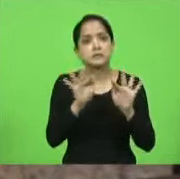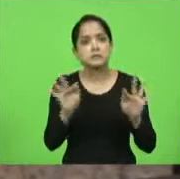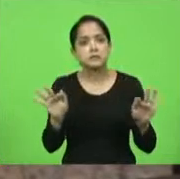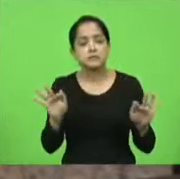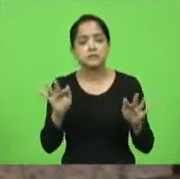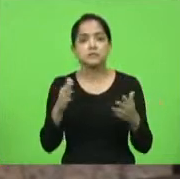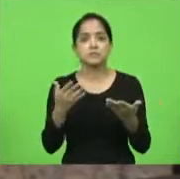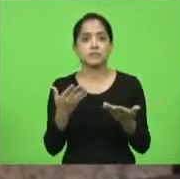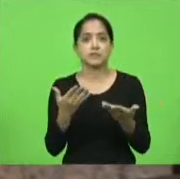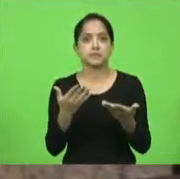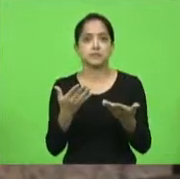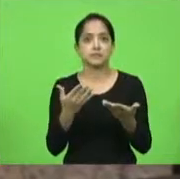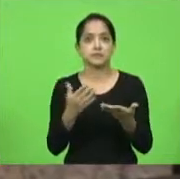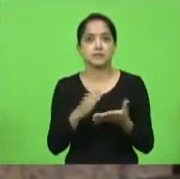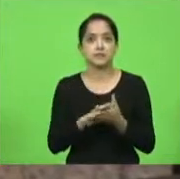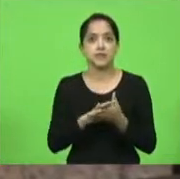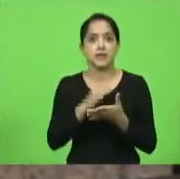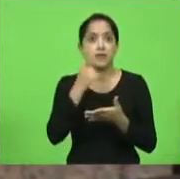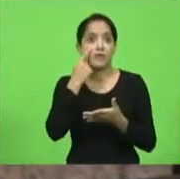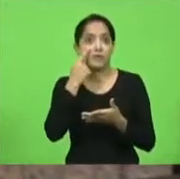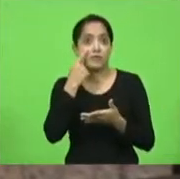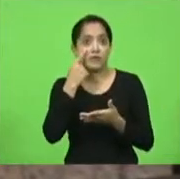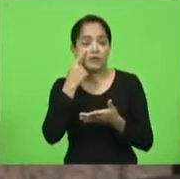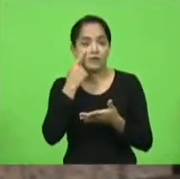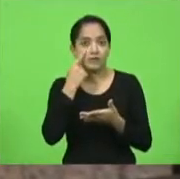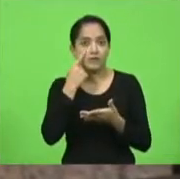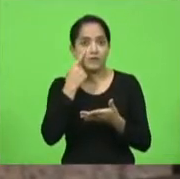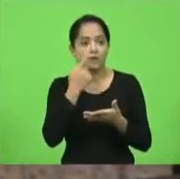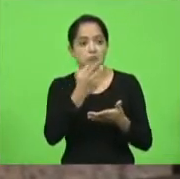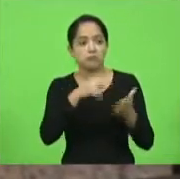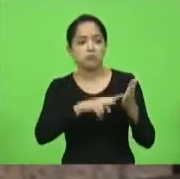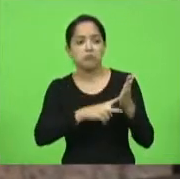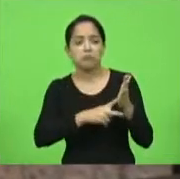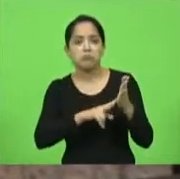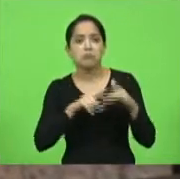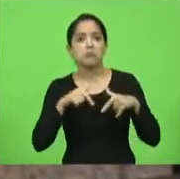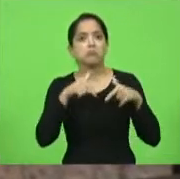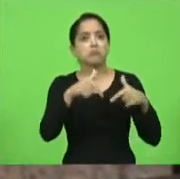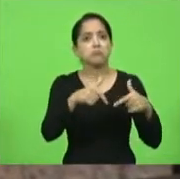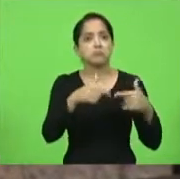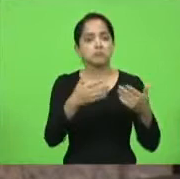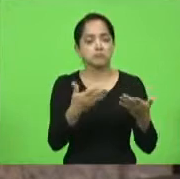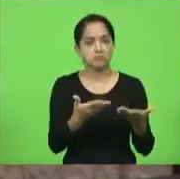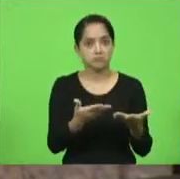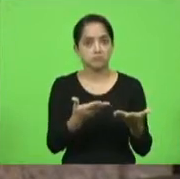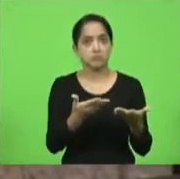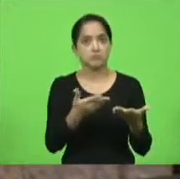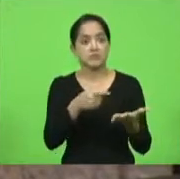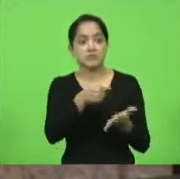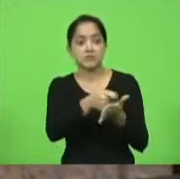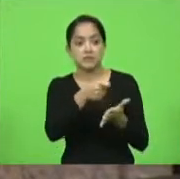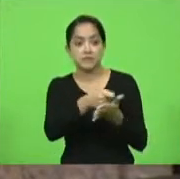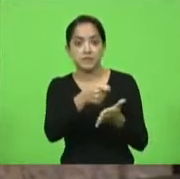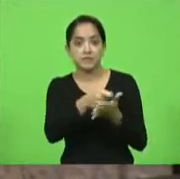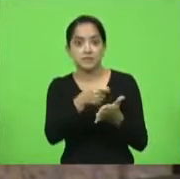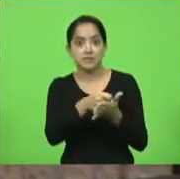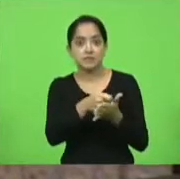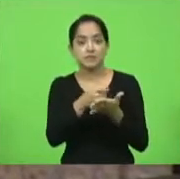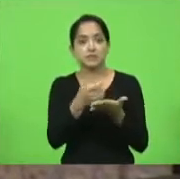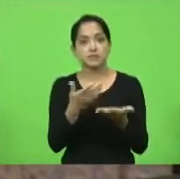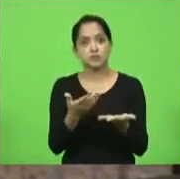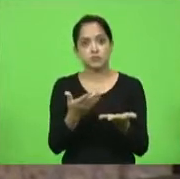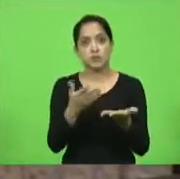ouve falas vindas de um sindicato, colocando, às vezes ameaçando, dizendo que